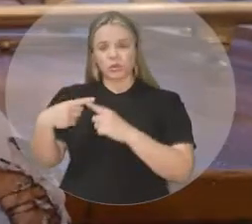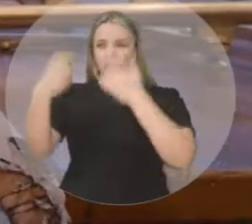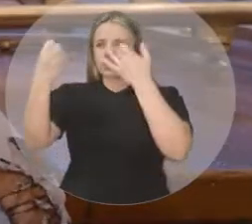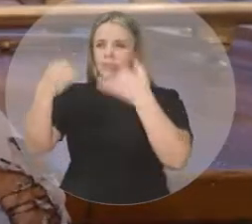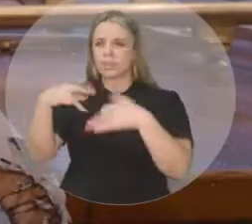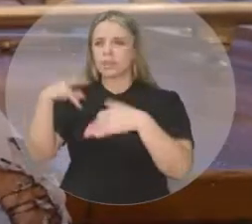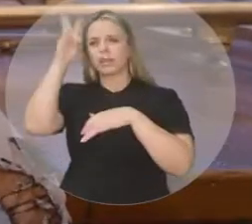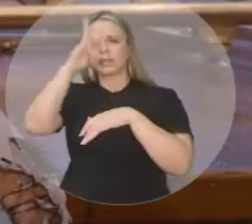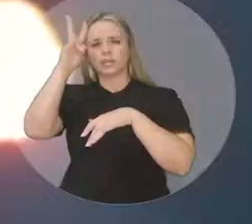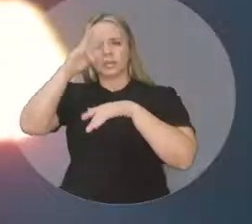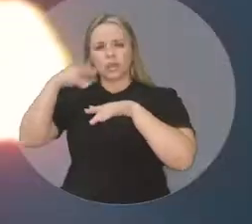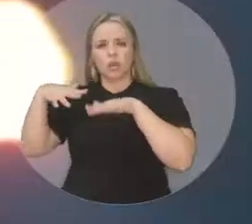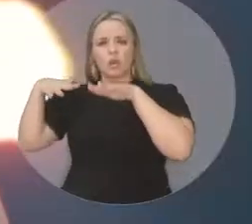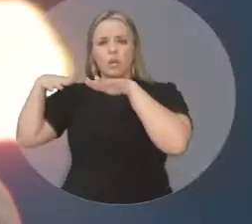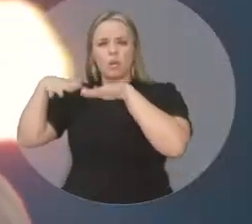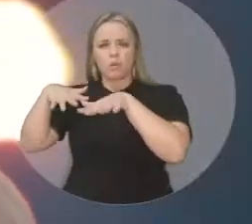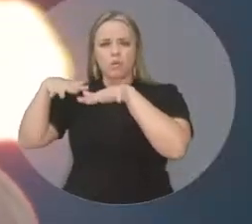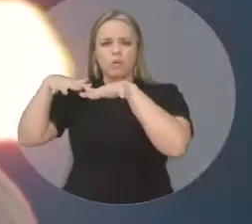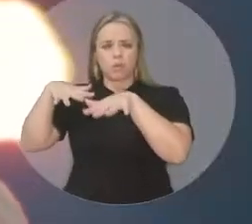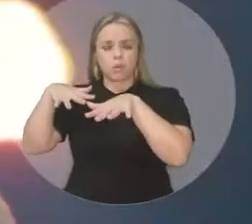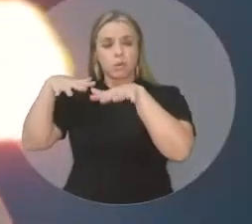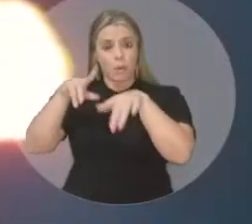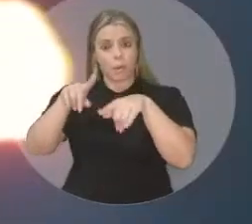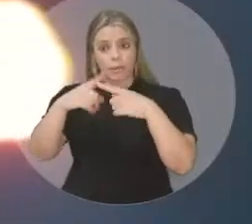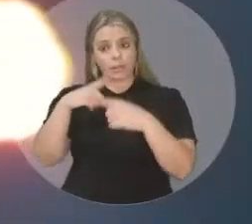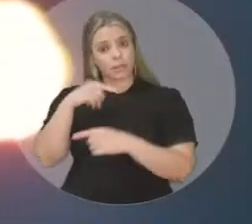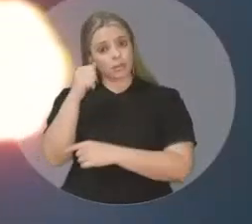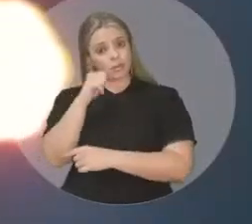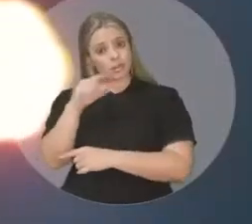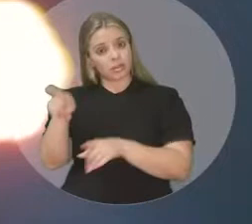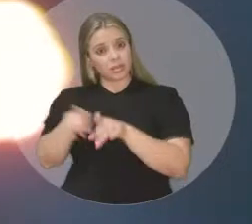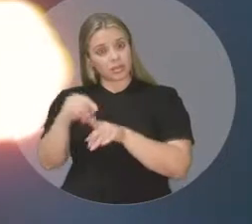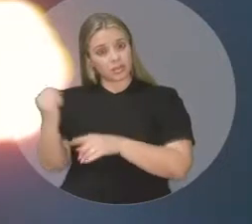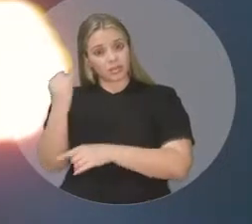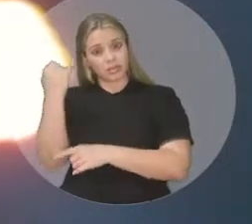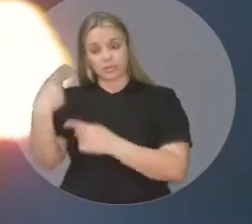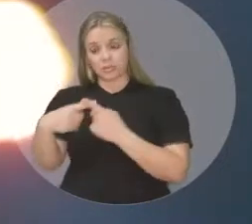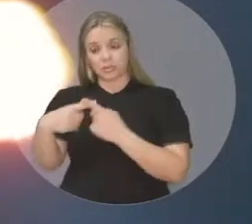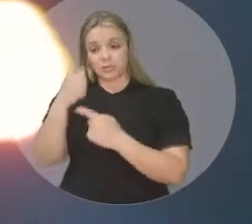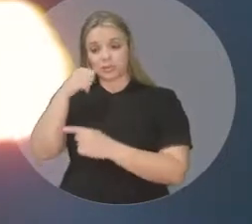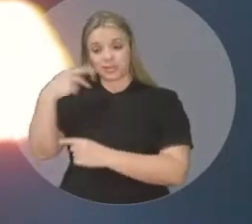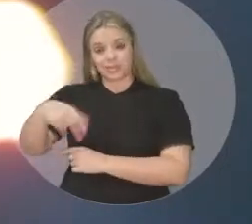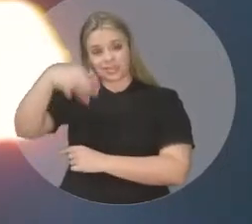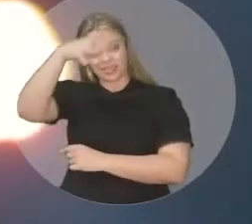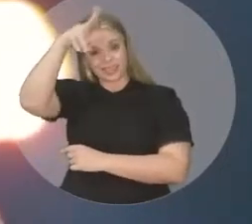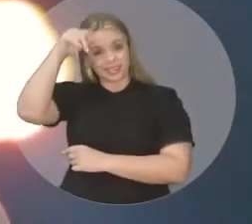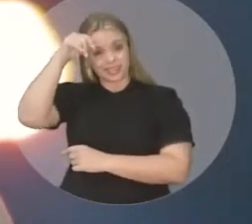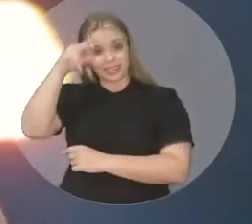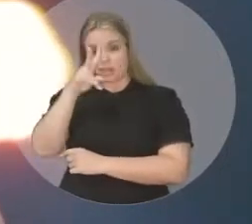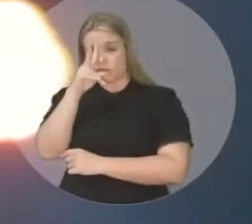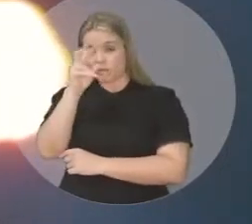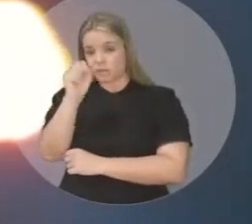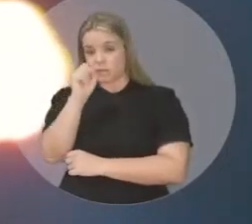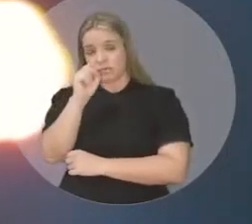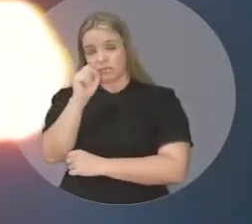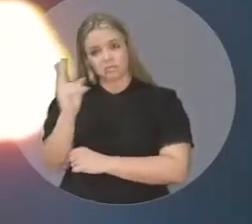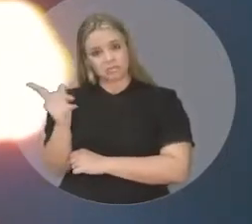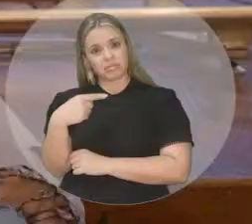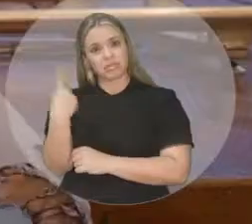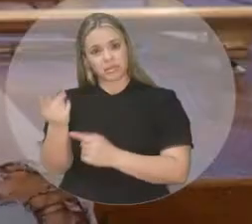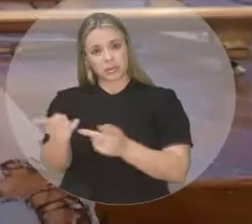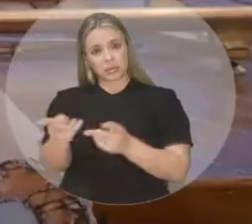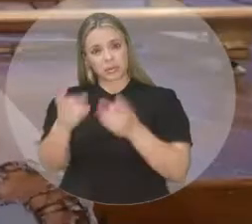eu falo pros meninos, cada ensaio que a gente faz, tipo, me dá mais vontade ainda de fazer, de continuar e tocar aí pra todo mundo